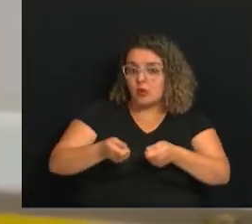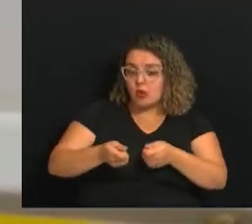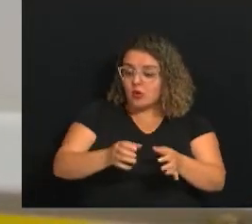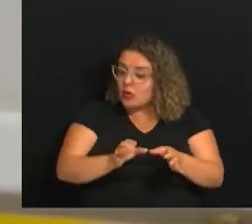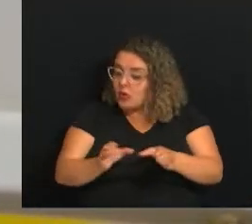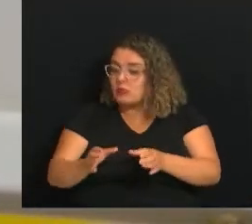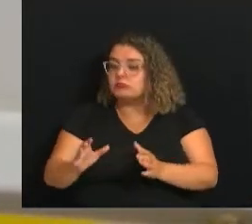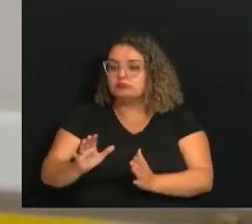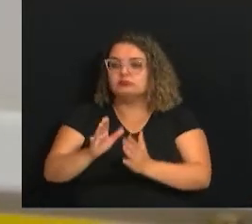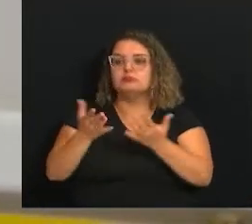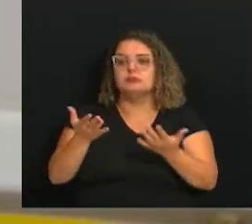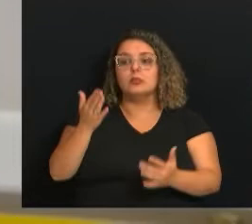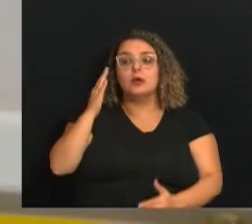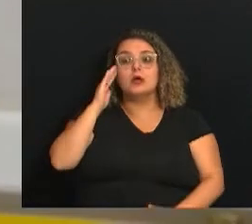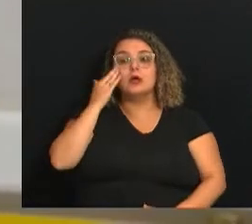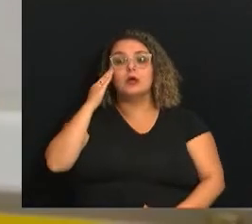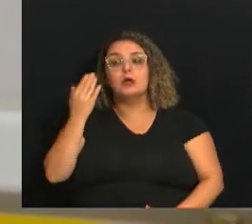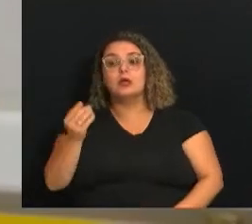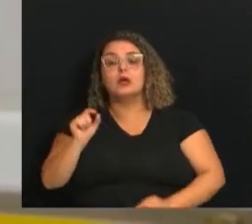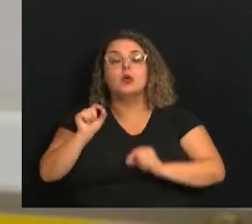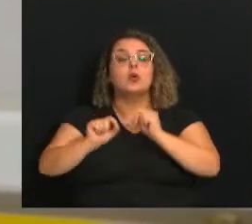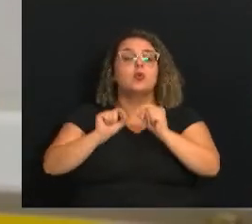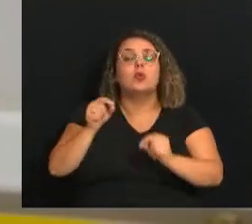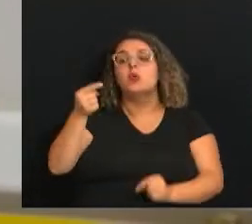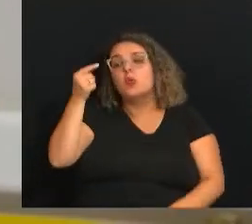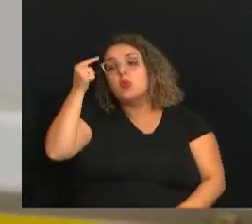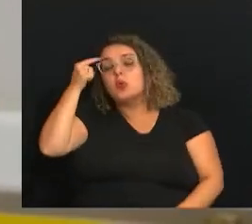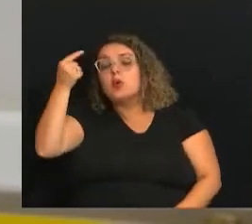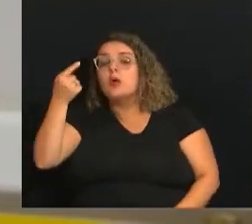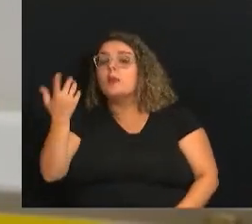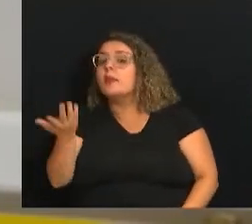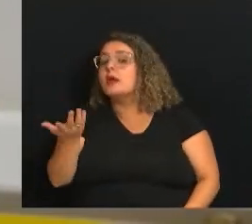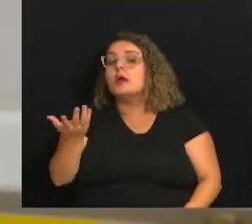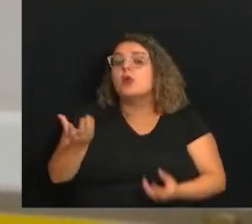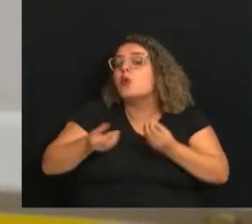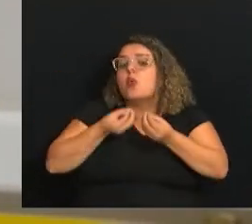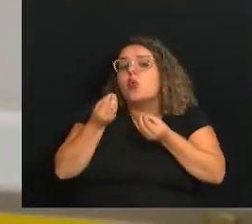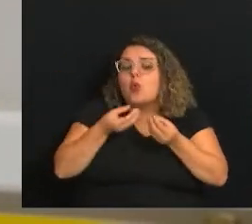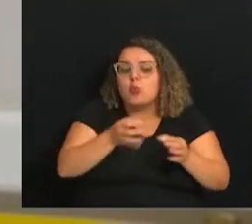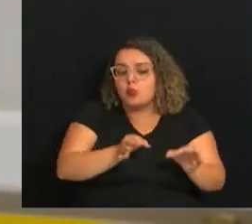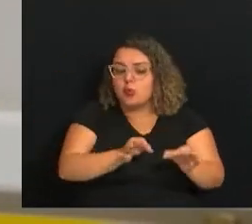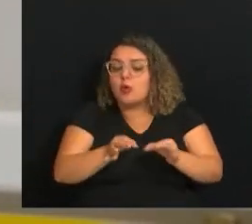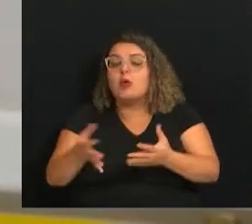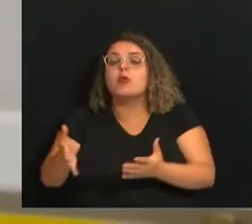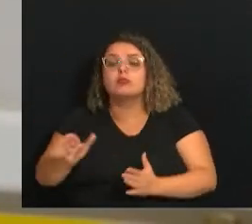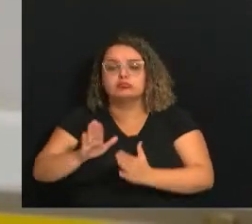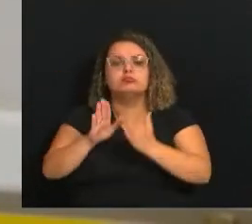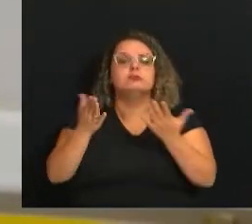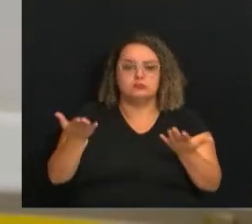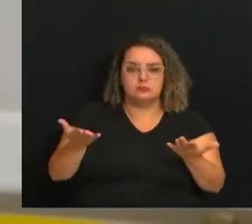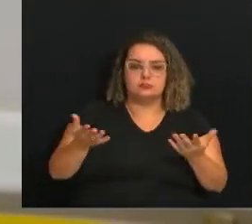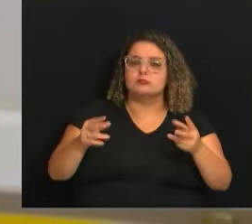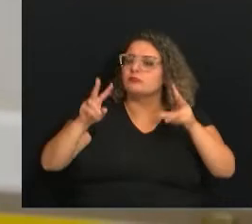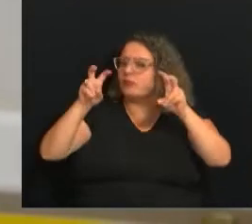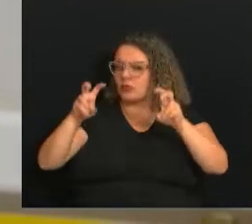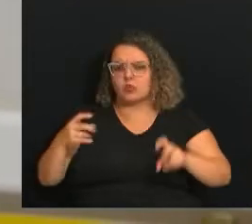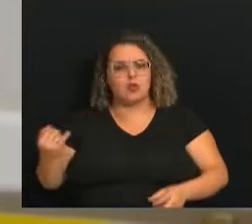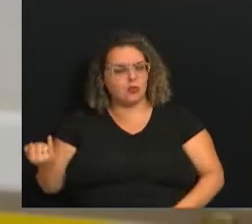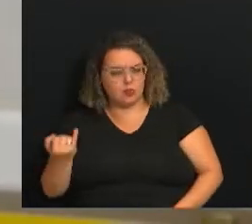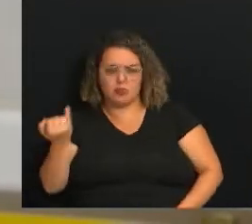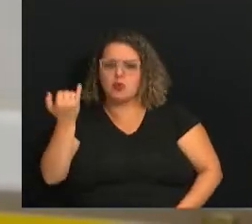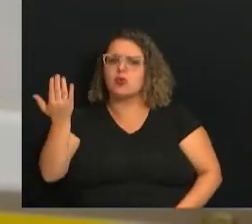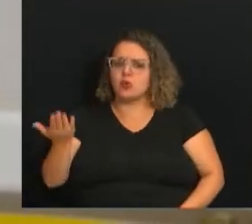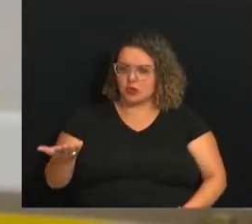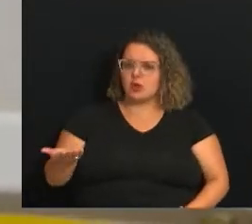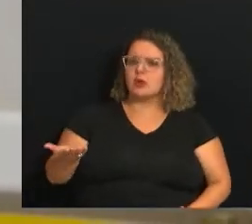justamente para entender, né, o que ele está pensando, como é que vai ser a organização da frente. O tema é extremamente relevante, né,